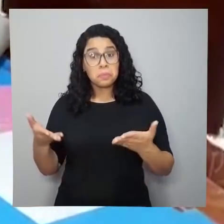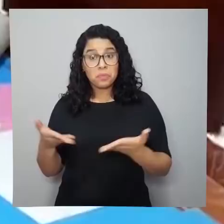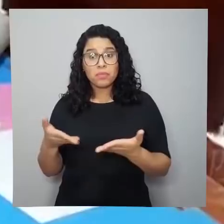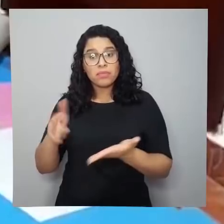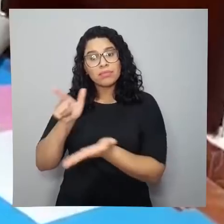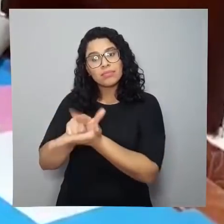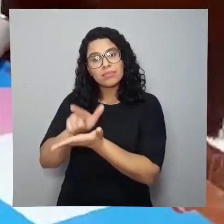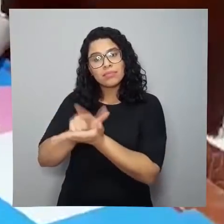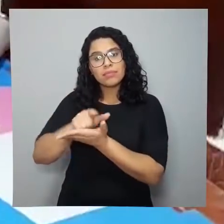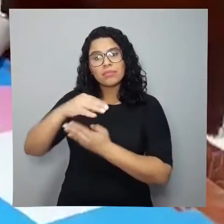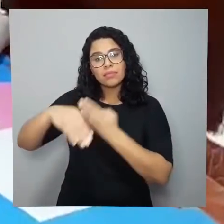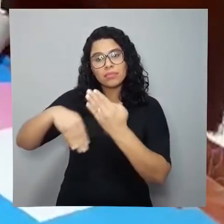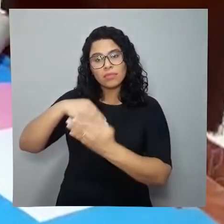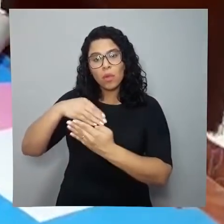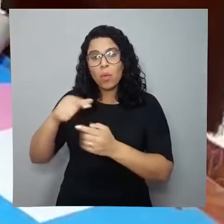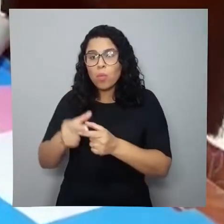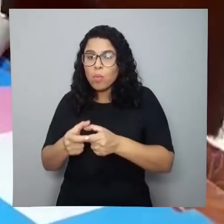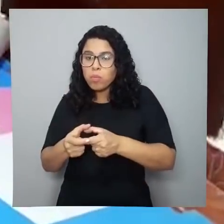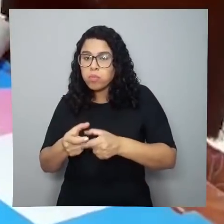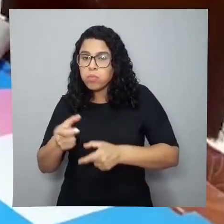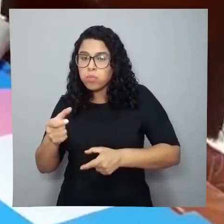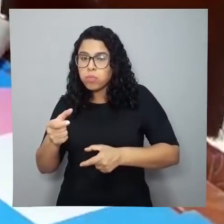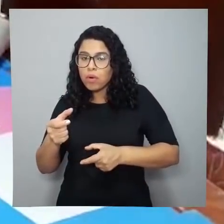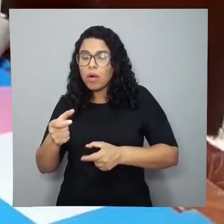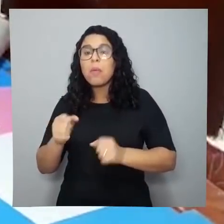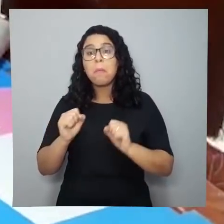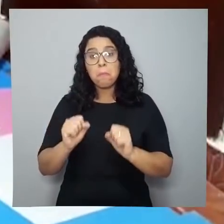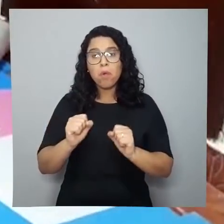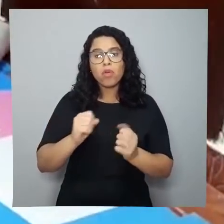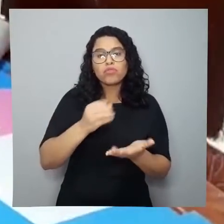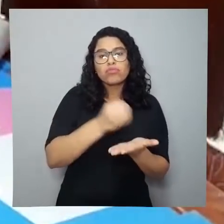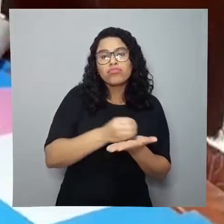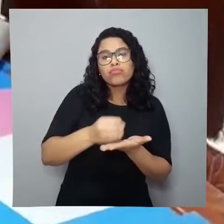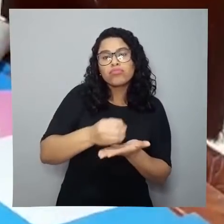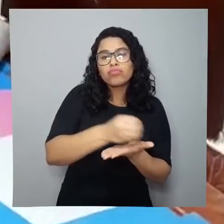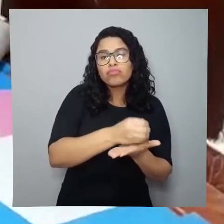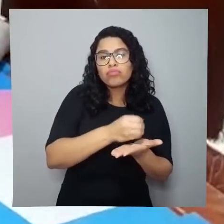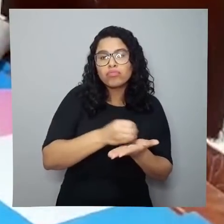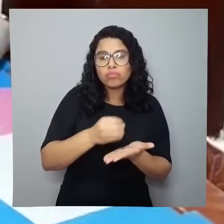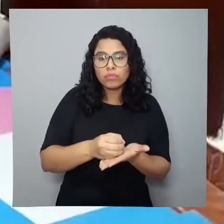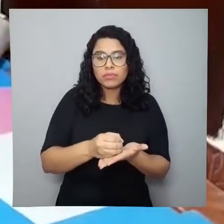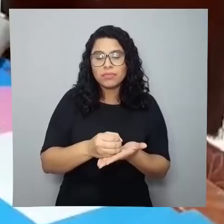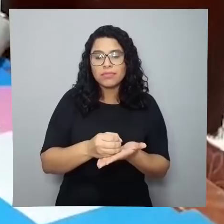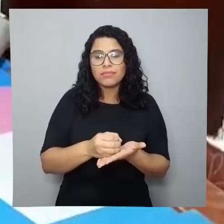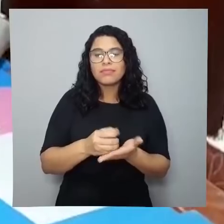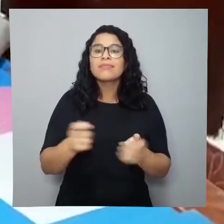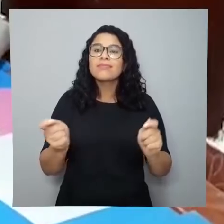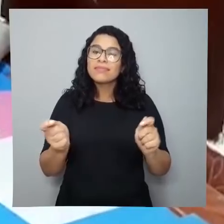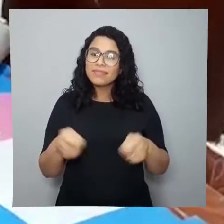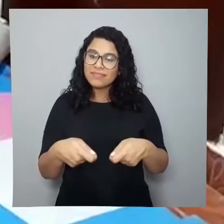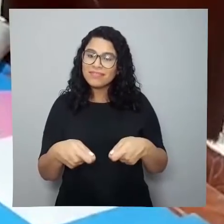de papel higiênico, podemos fazer